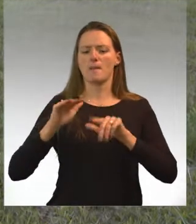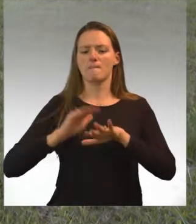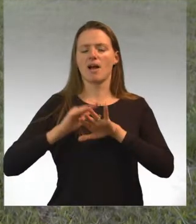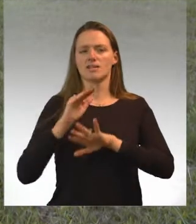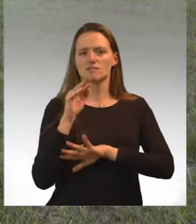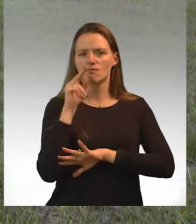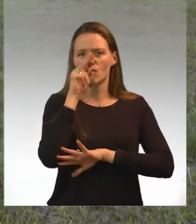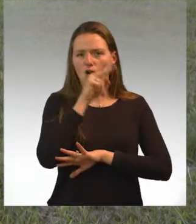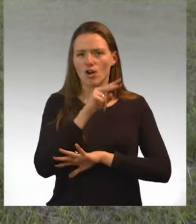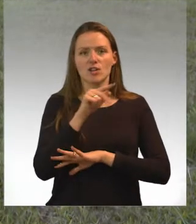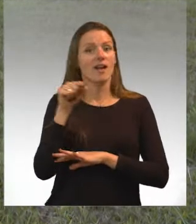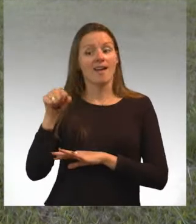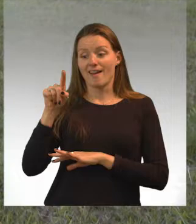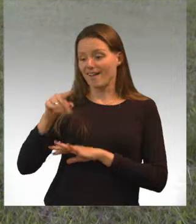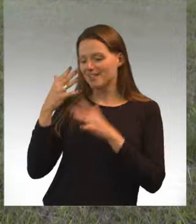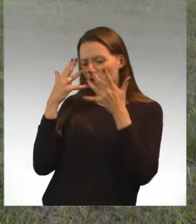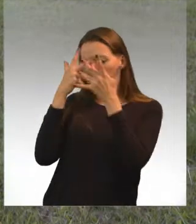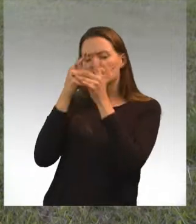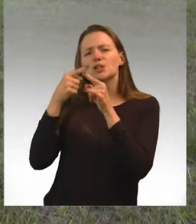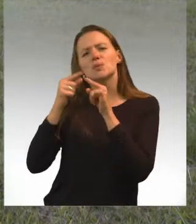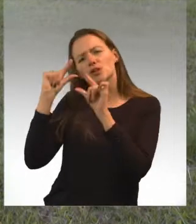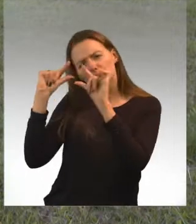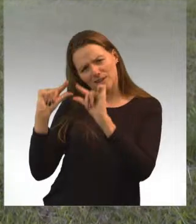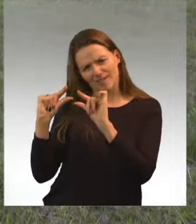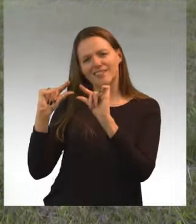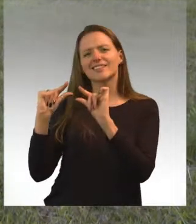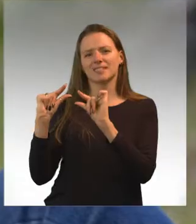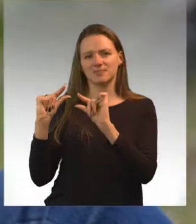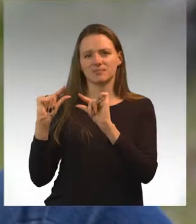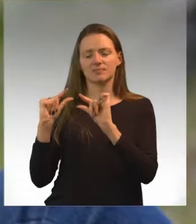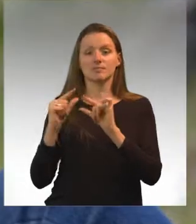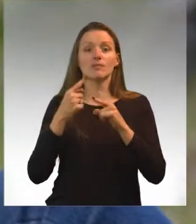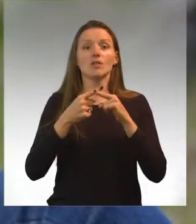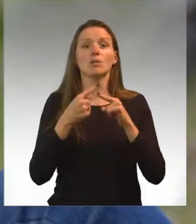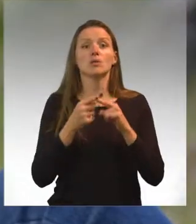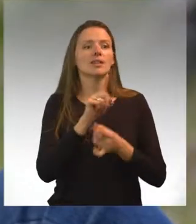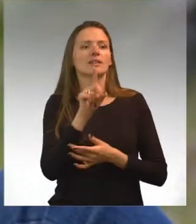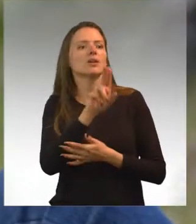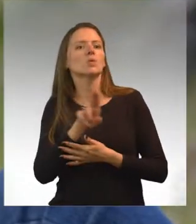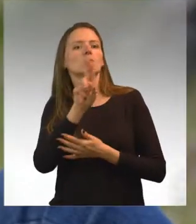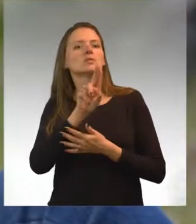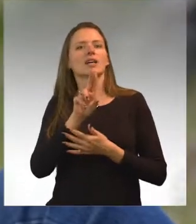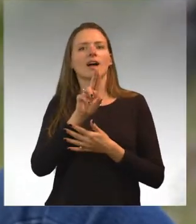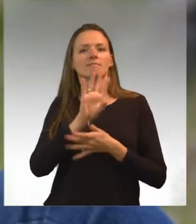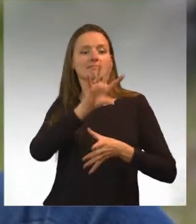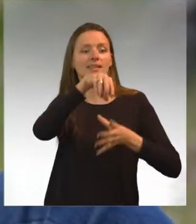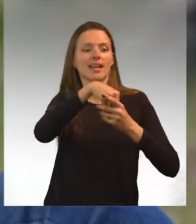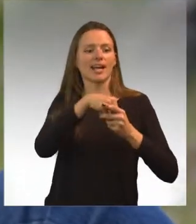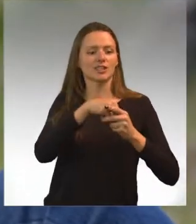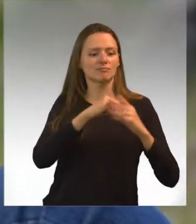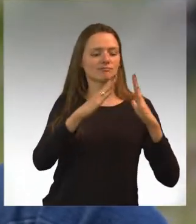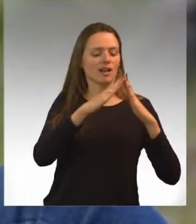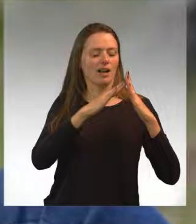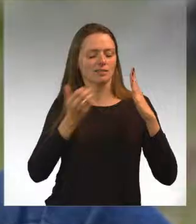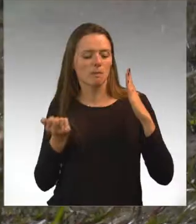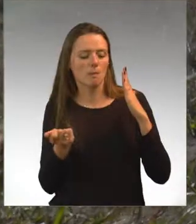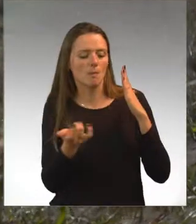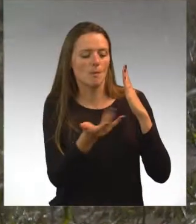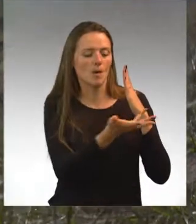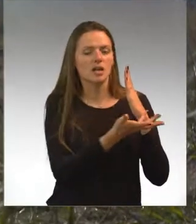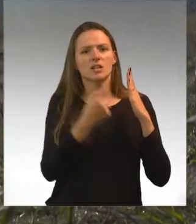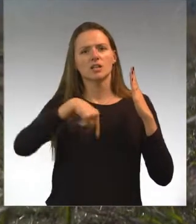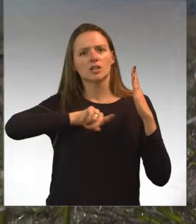E essa é linda porque ela é pequenininha. Por que não usá-la no jardim, né? Nós usamos plantas